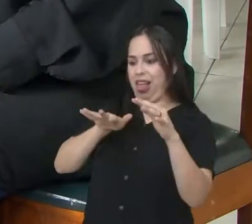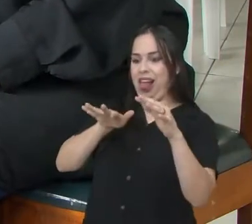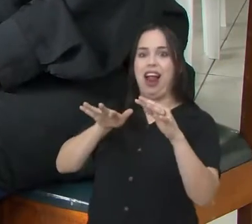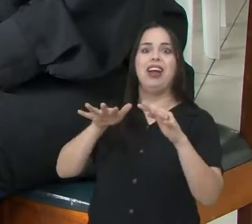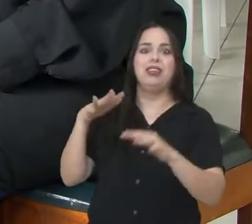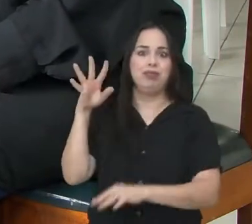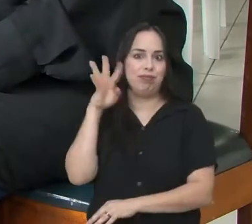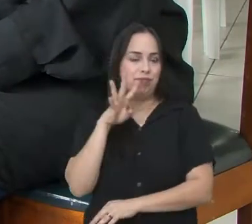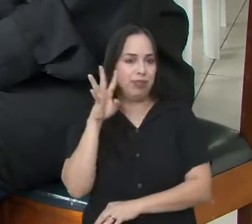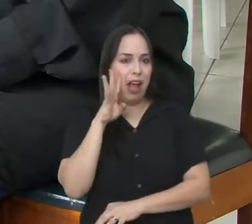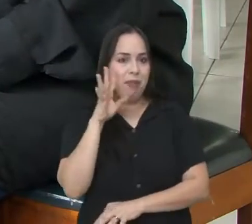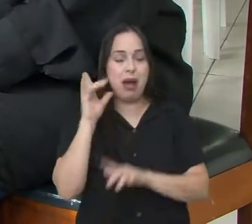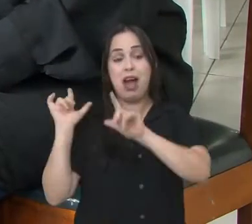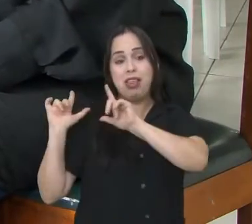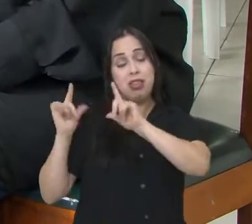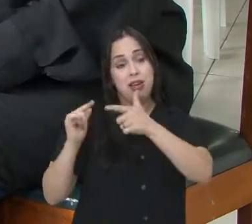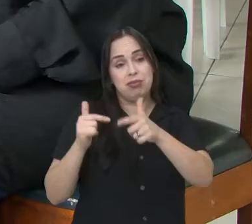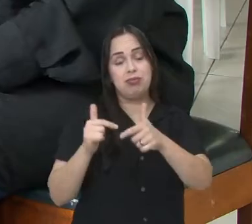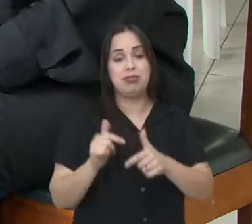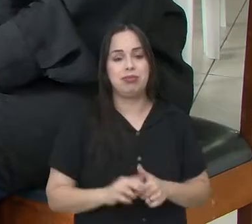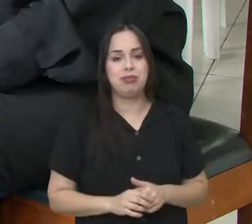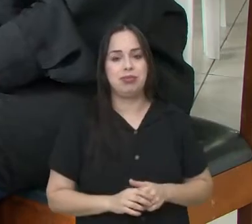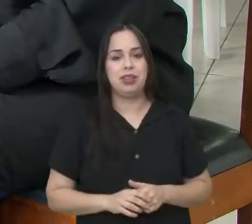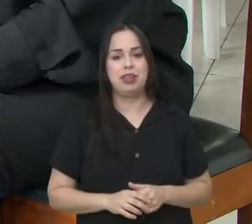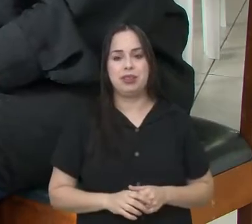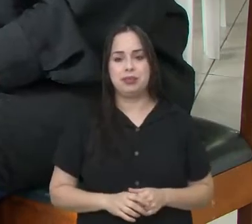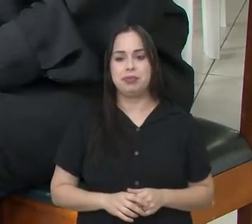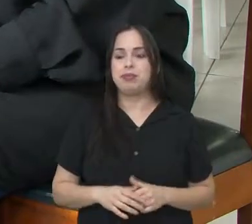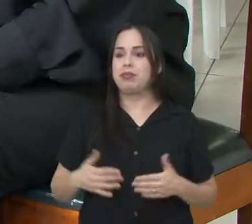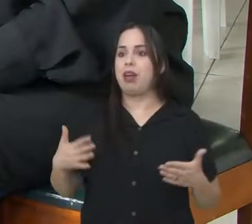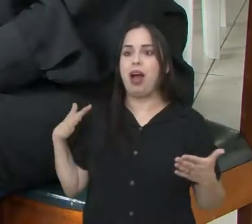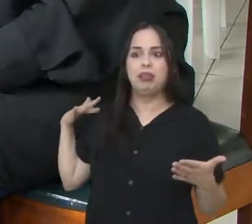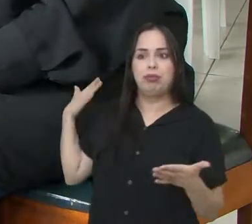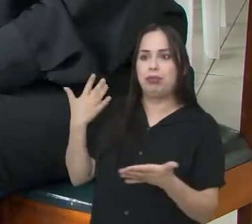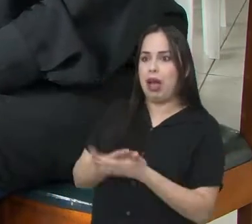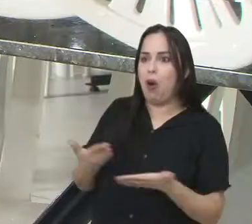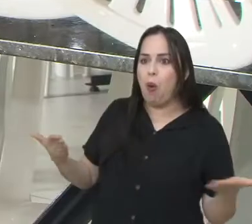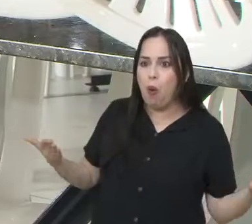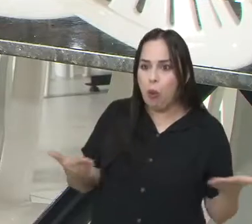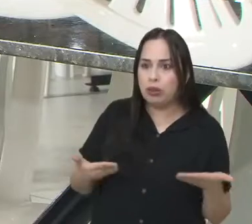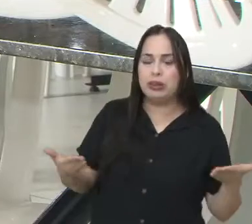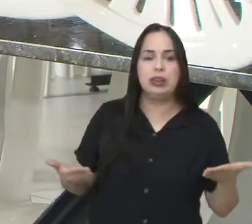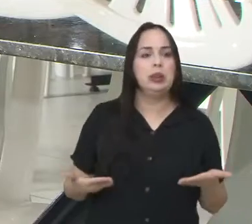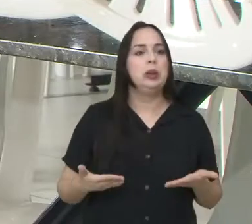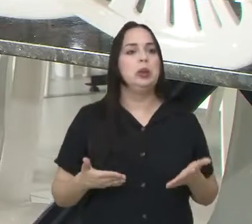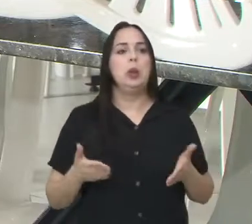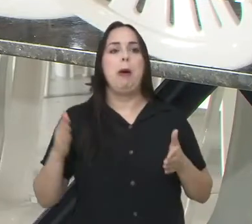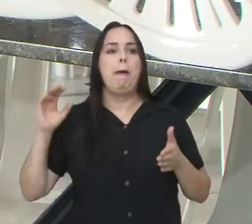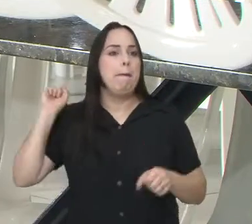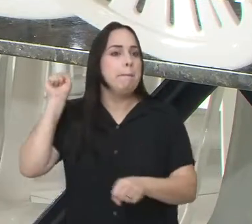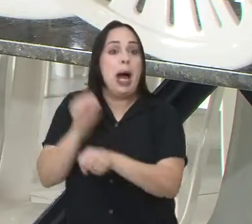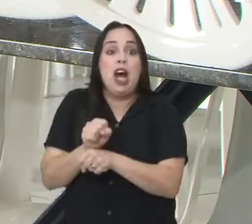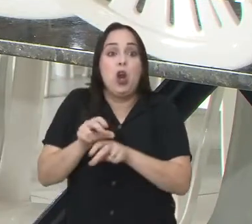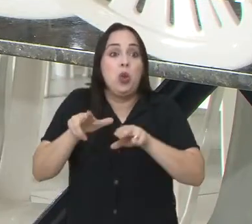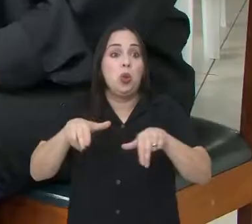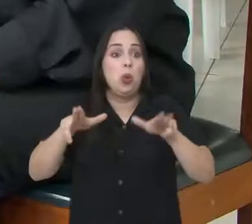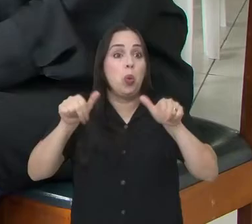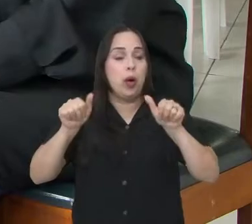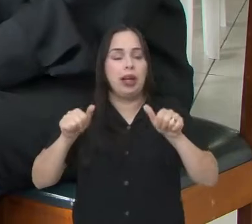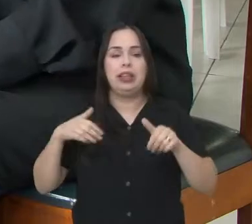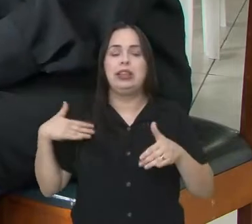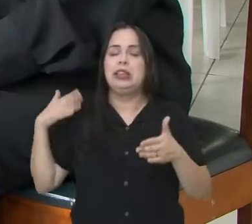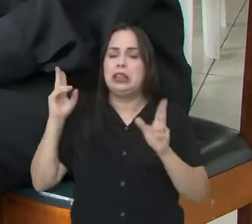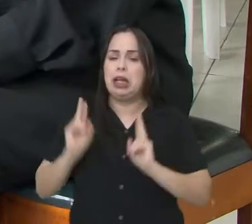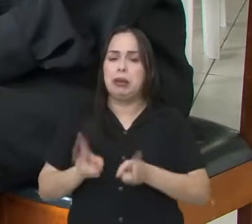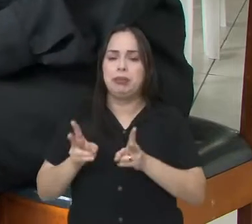muito legal essa tradição aqui no São Dimas, é muito bacana. E até hoje, né? Até hoje, nunca parou e todo ano estamos aí. E o